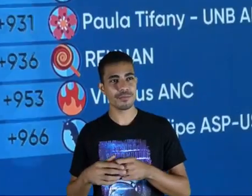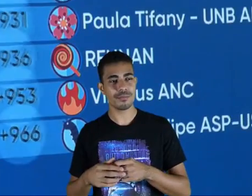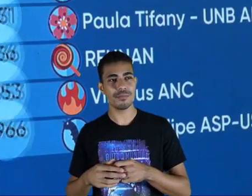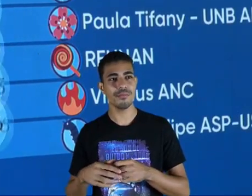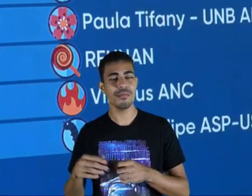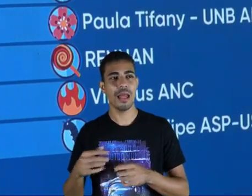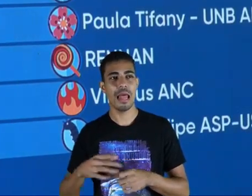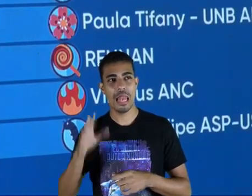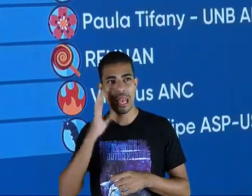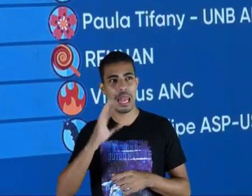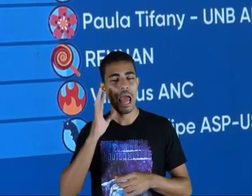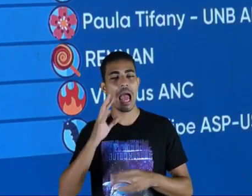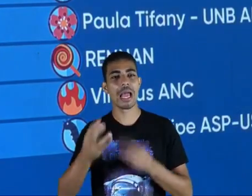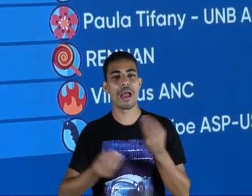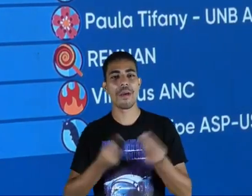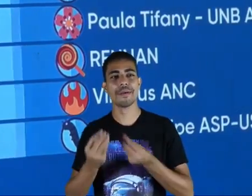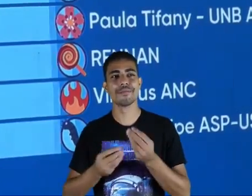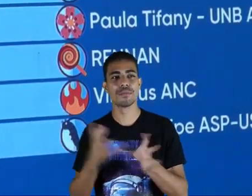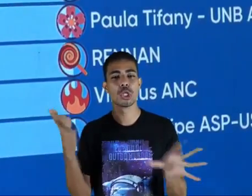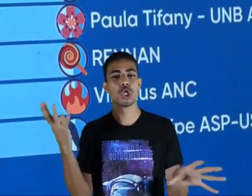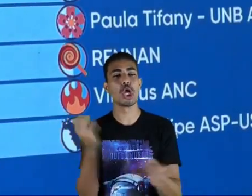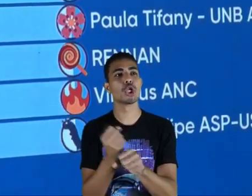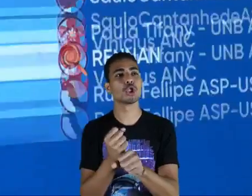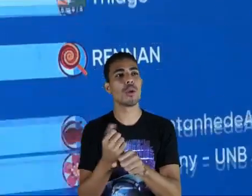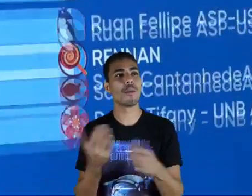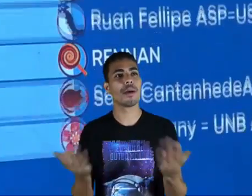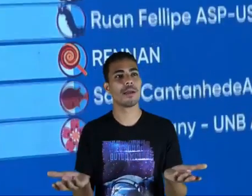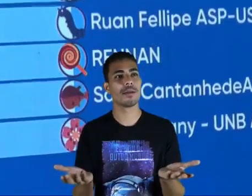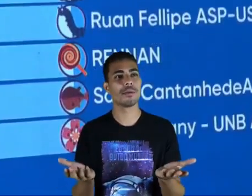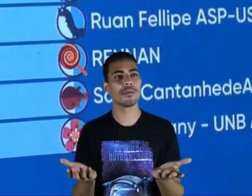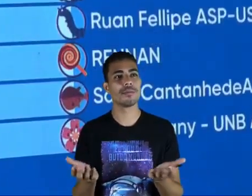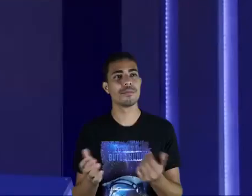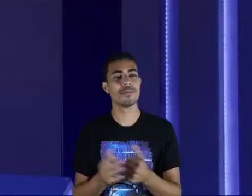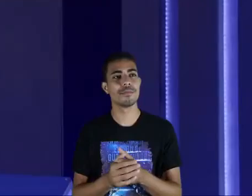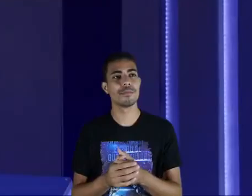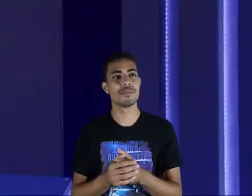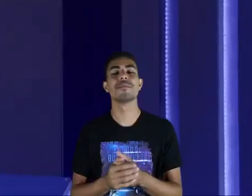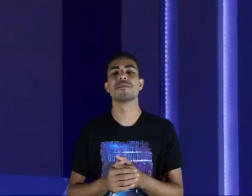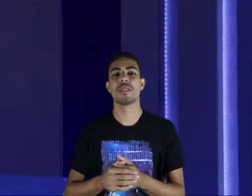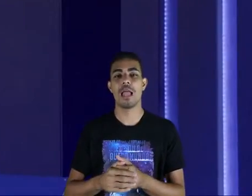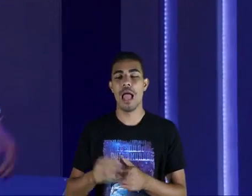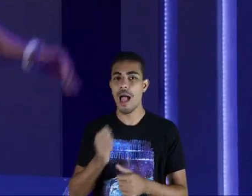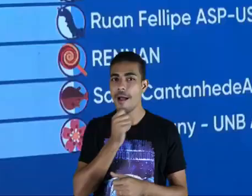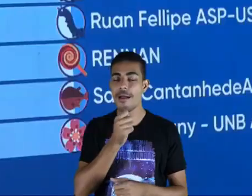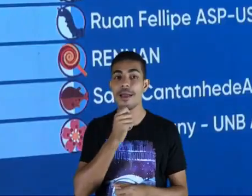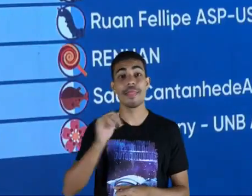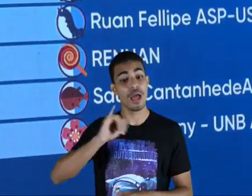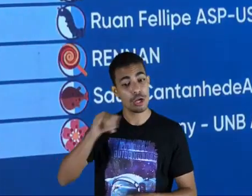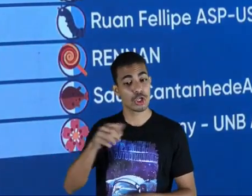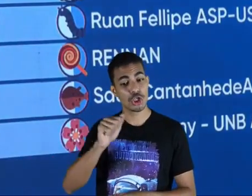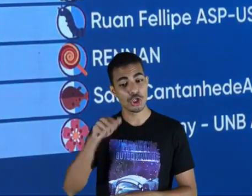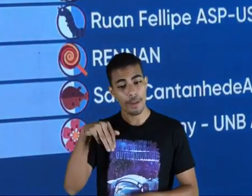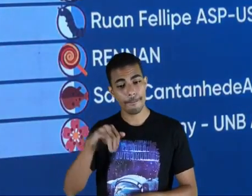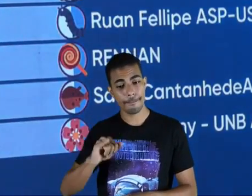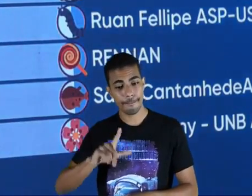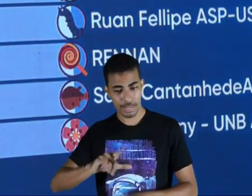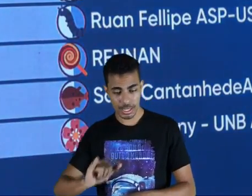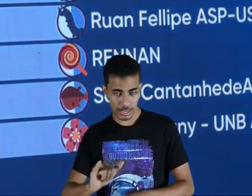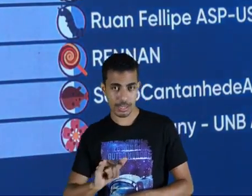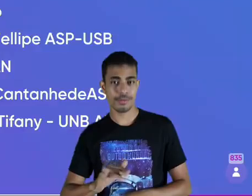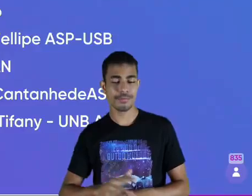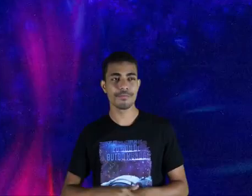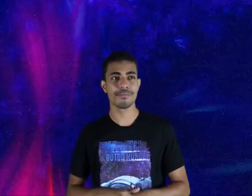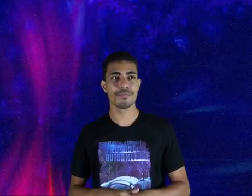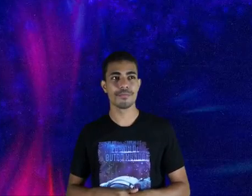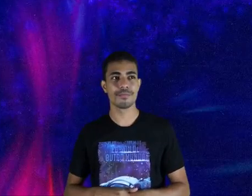bem legal, hein? Muito bem, somando os pontos, nós temos agora assumindo a dianteira em primeiríssimo lugar ainda a Jamile